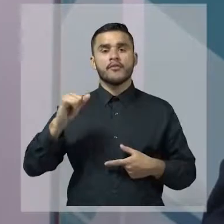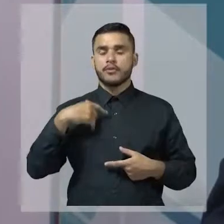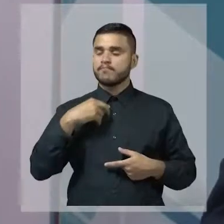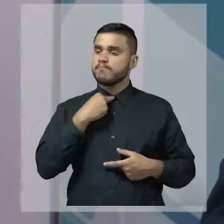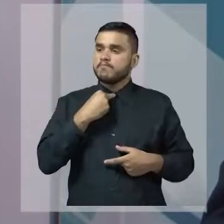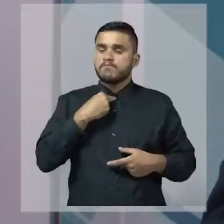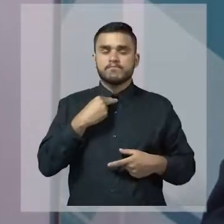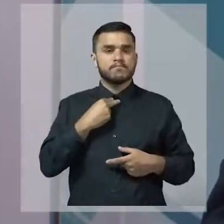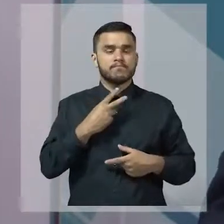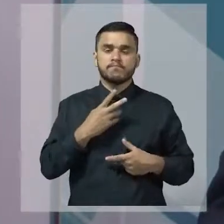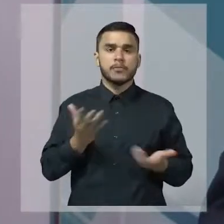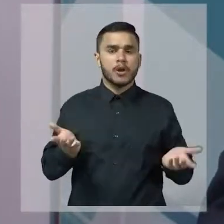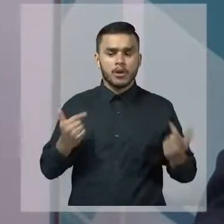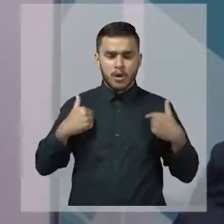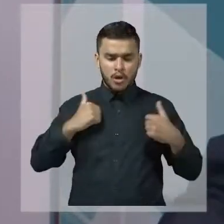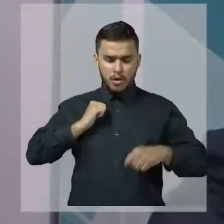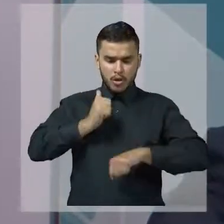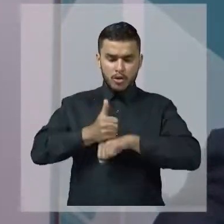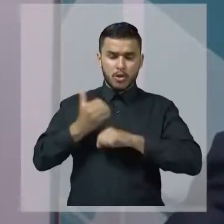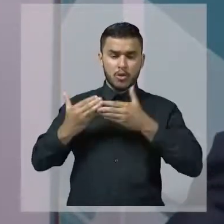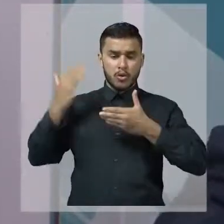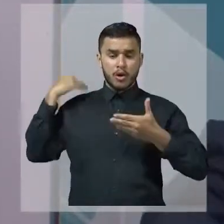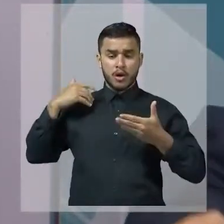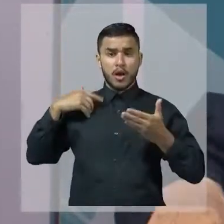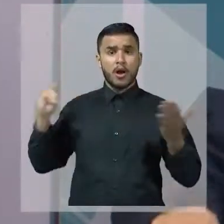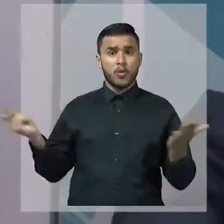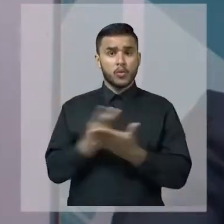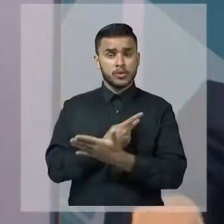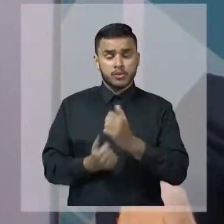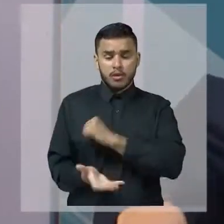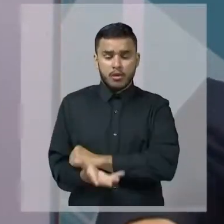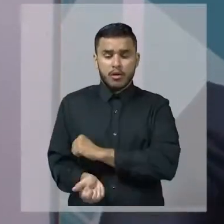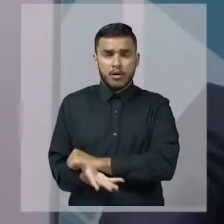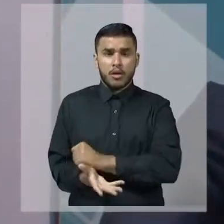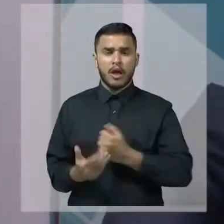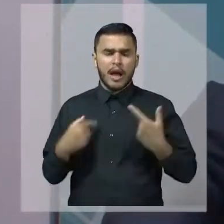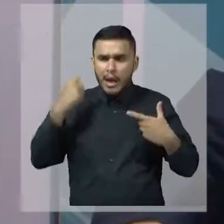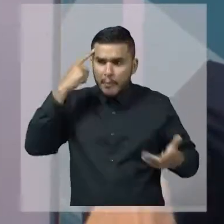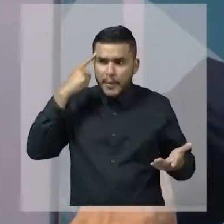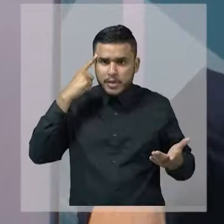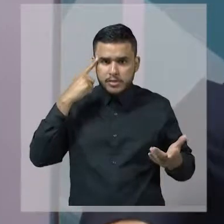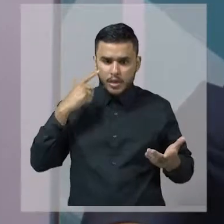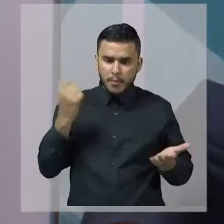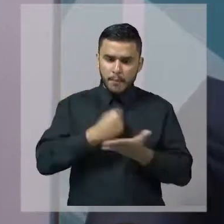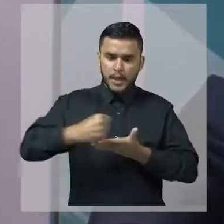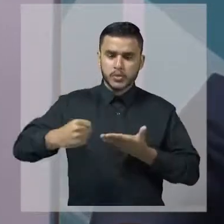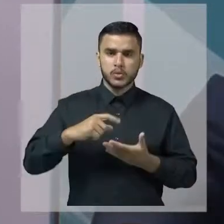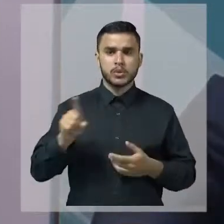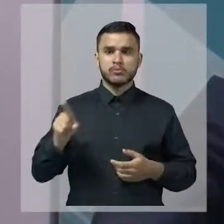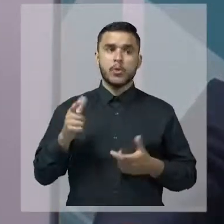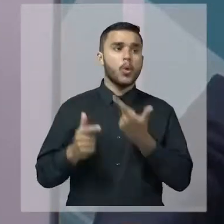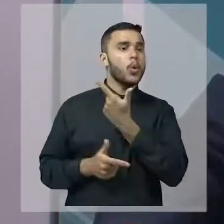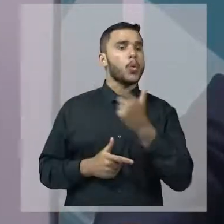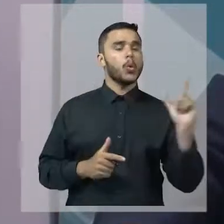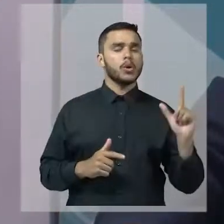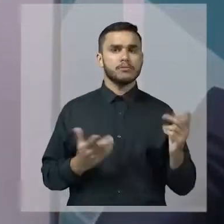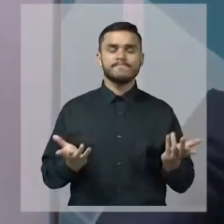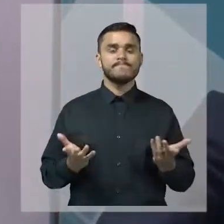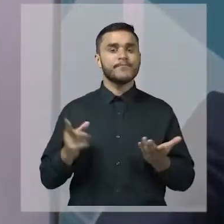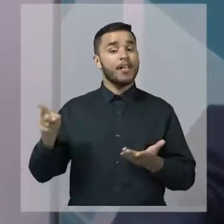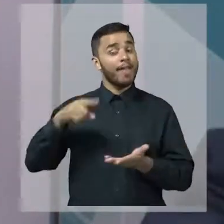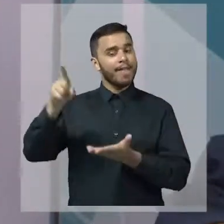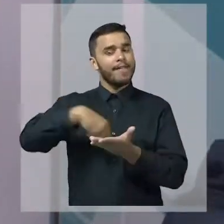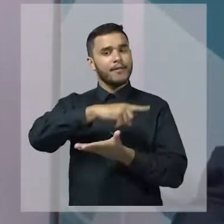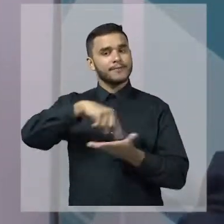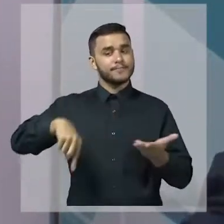historicamente, na nossa República, uma predisposição para não aplicar a legislação penal em relação a quem detém o poder